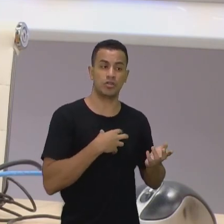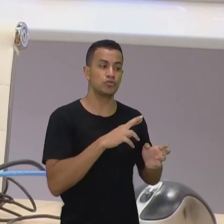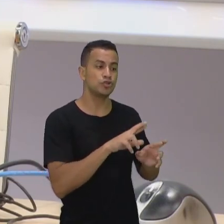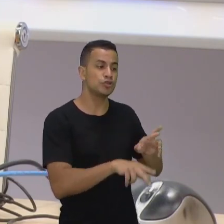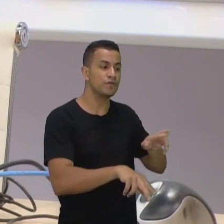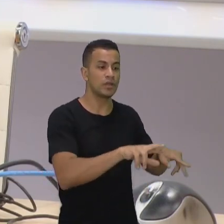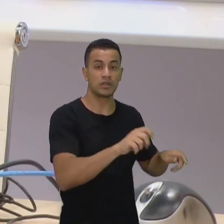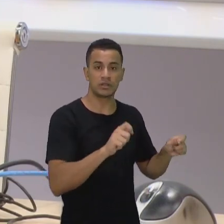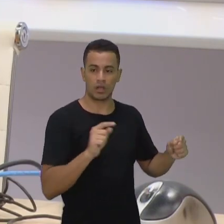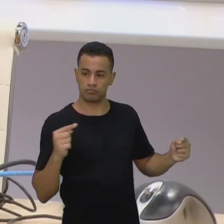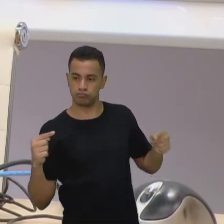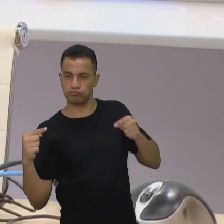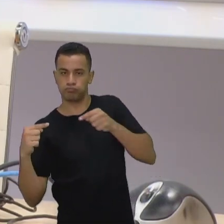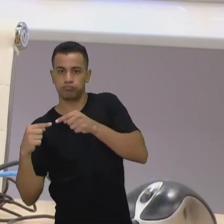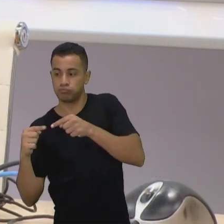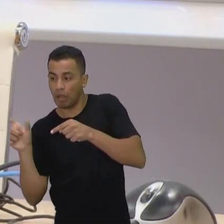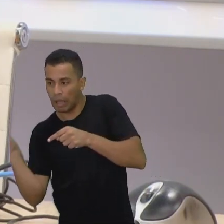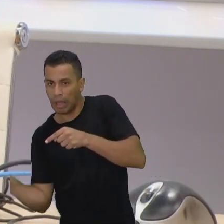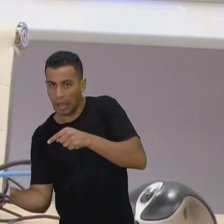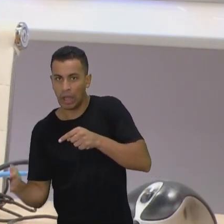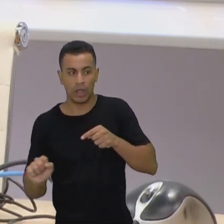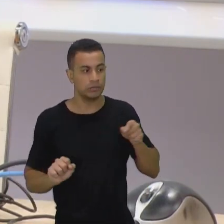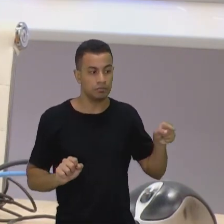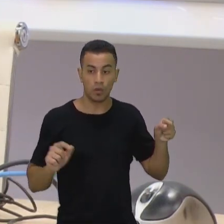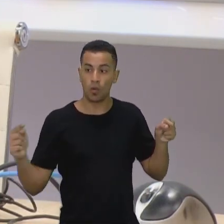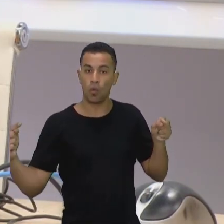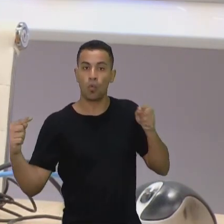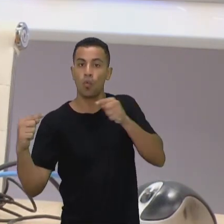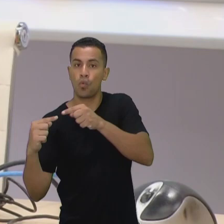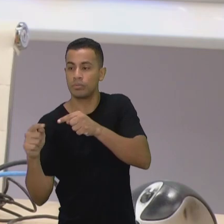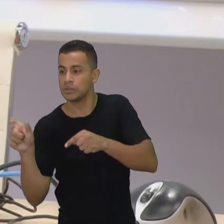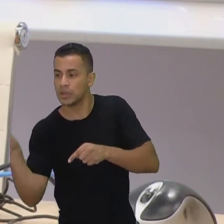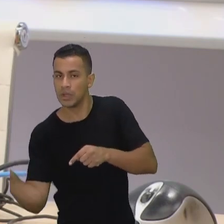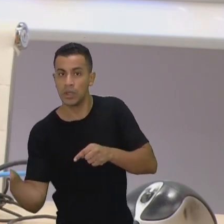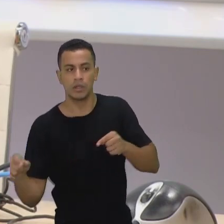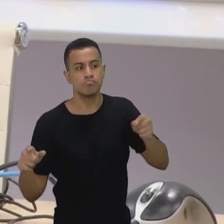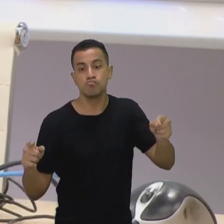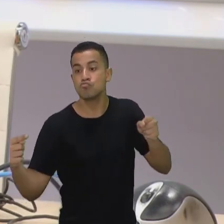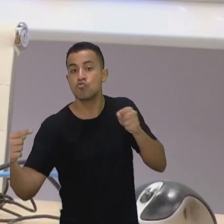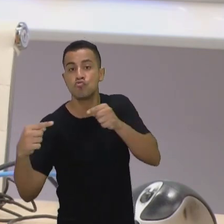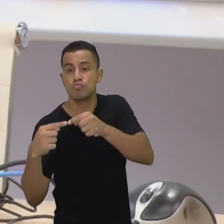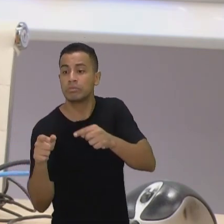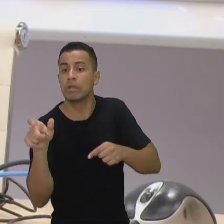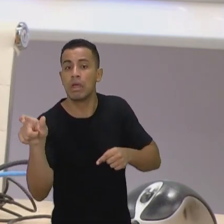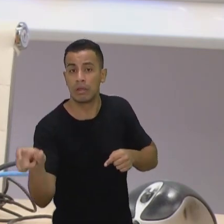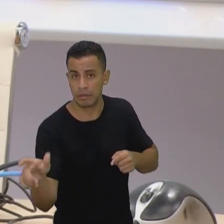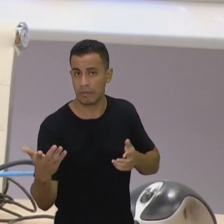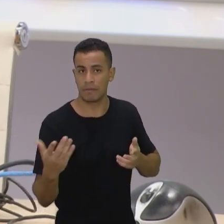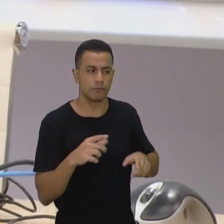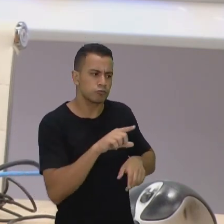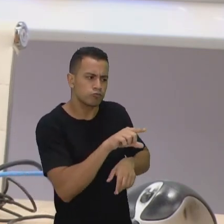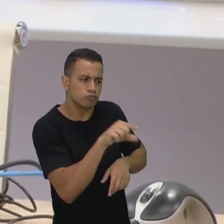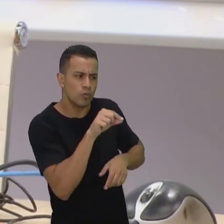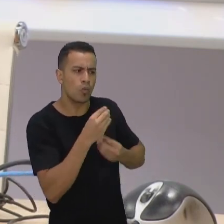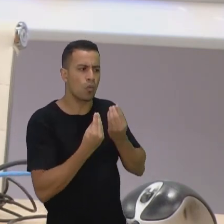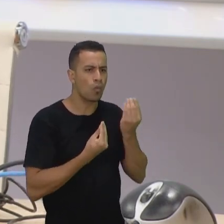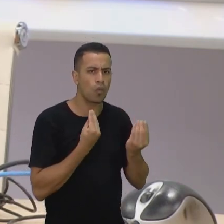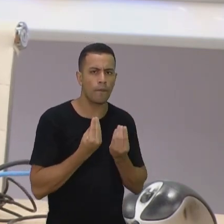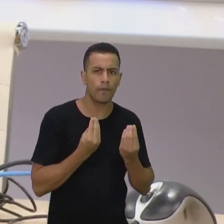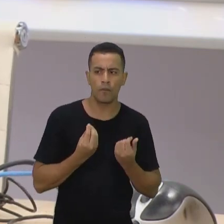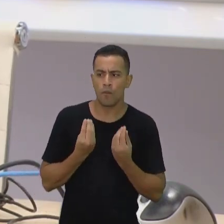aprendizado com o estudante. Relacionar essas formas de passar o conteúdo, de expor, de passar